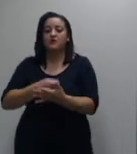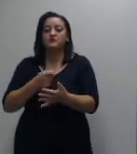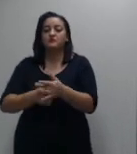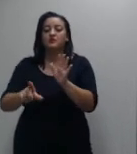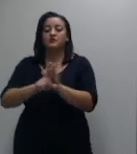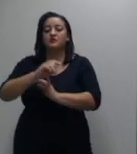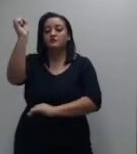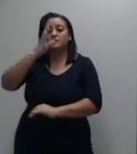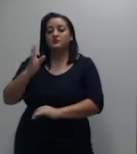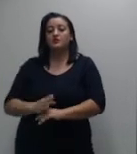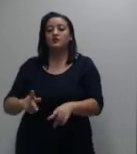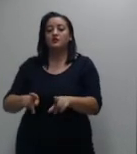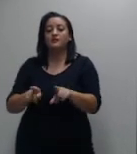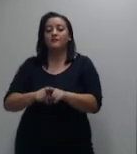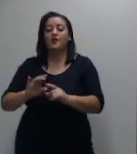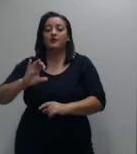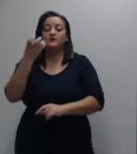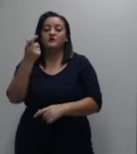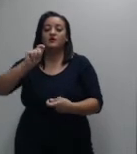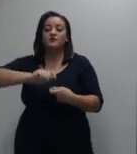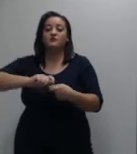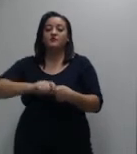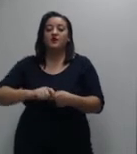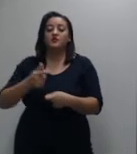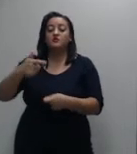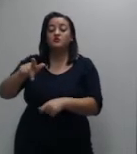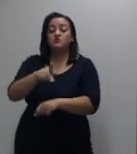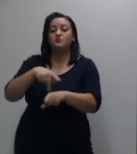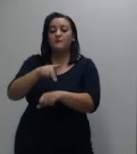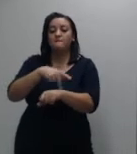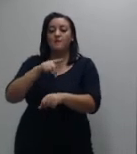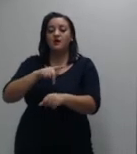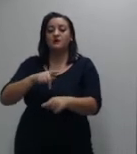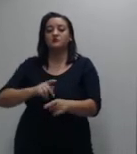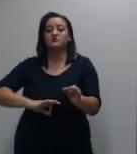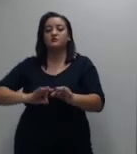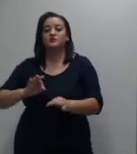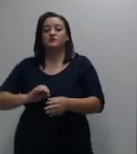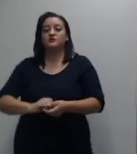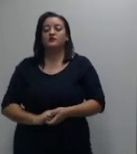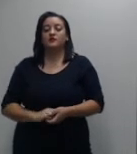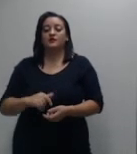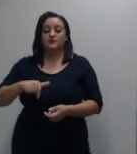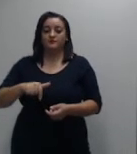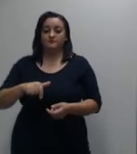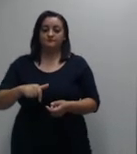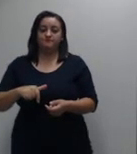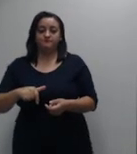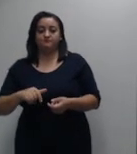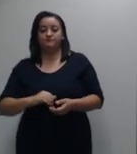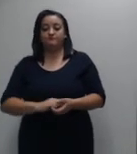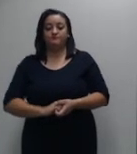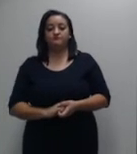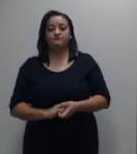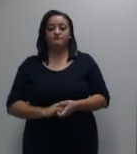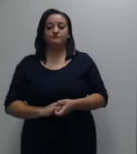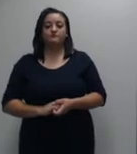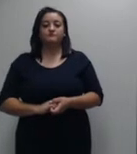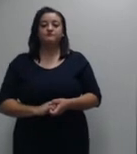brasileira a decisão prolatada no exterior nos exatos termos em que proferido eu trago